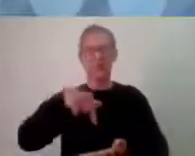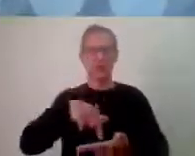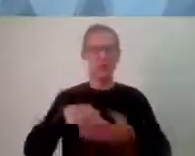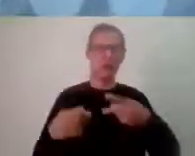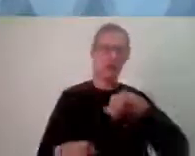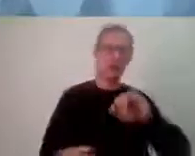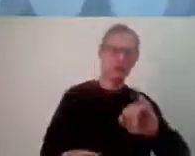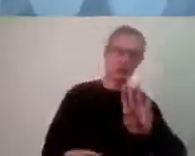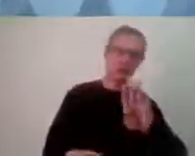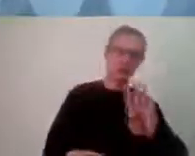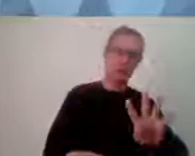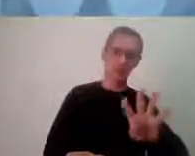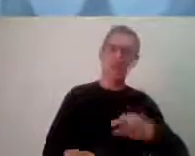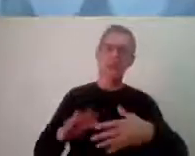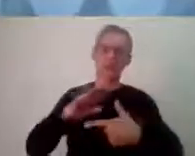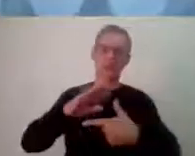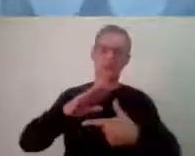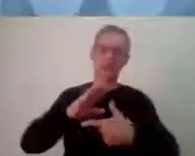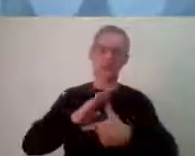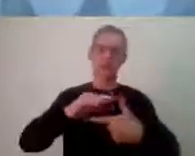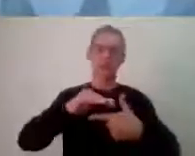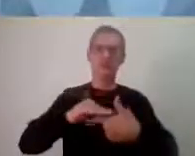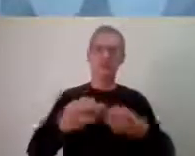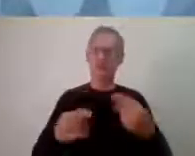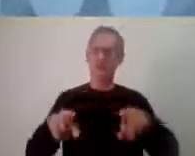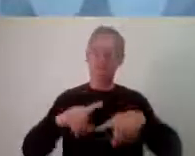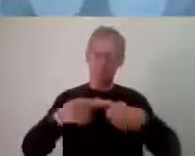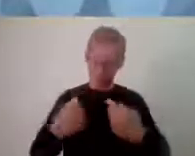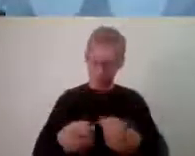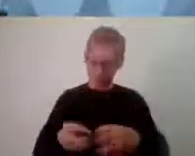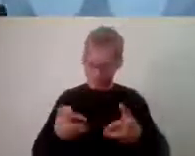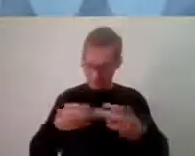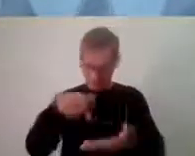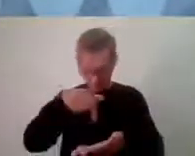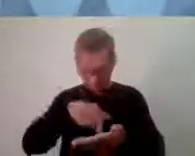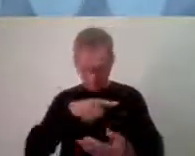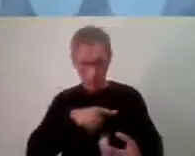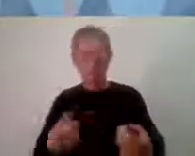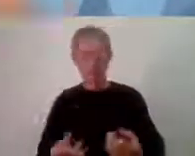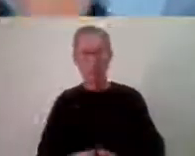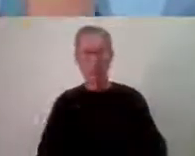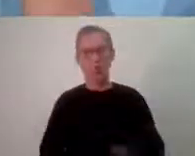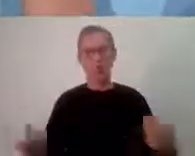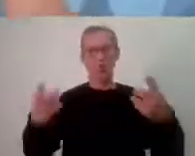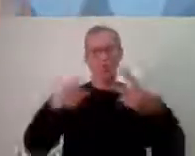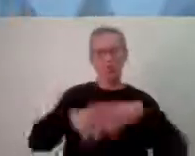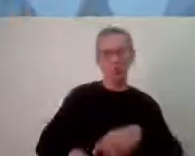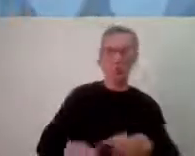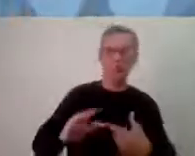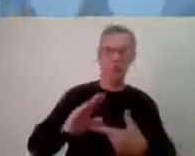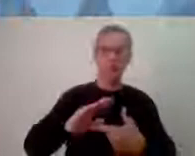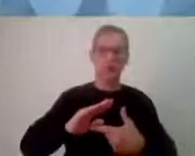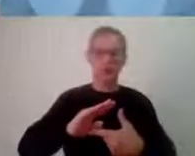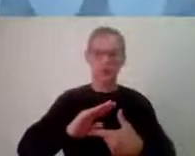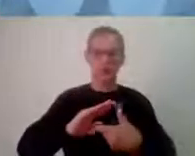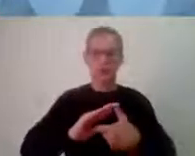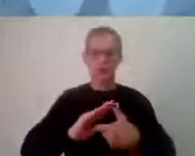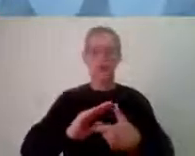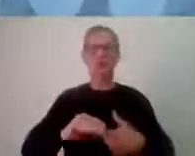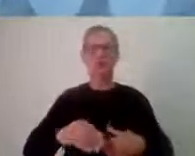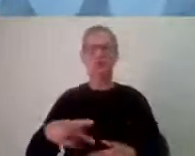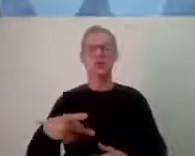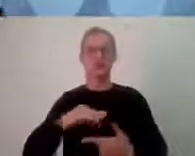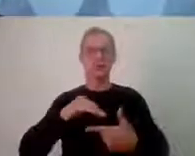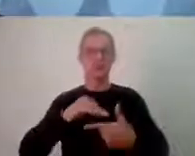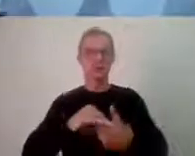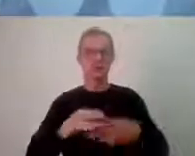tanto seno quanto cosseno é igual. E você vai perceber que naquele ponto há uma inversão. Cosseno era maior do que seno até π sobre